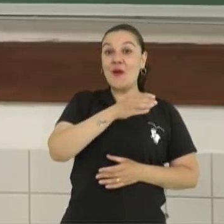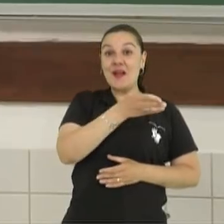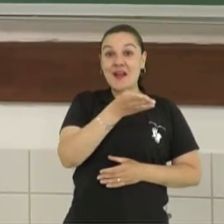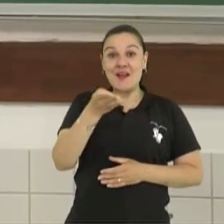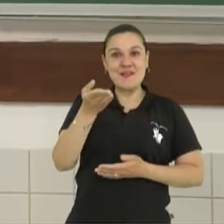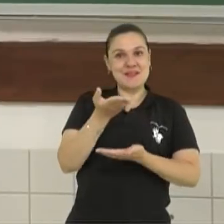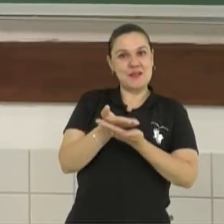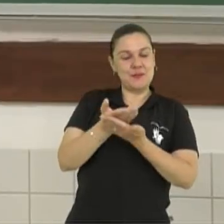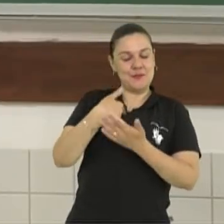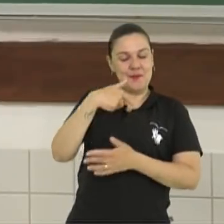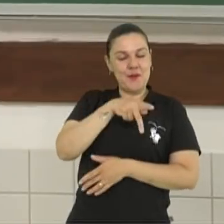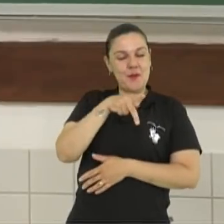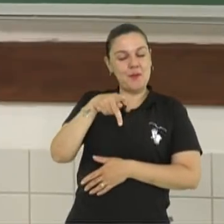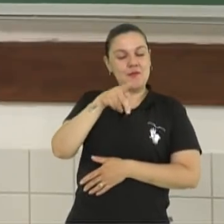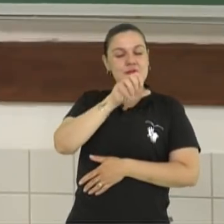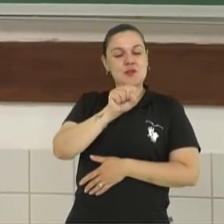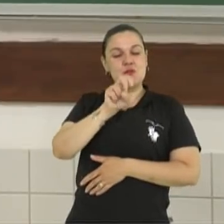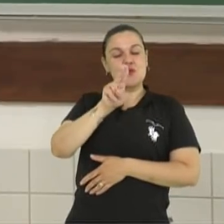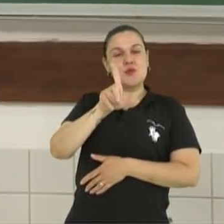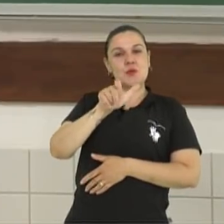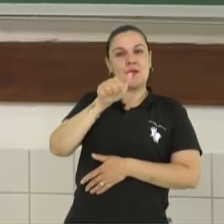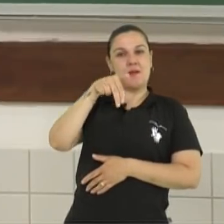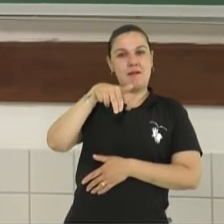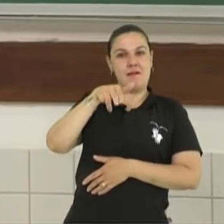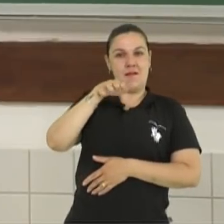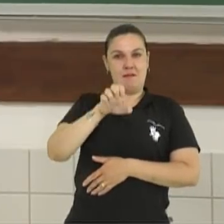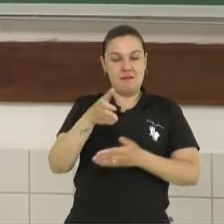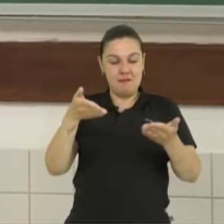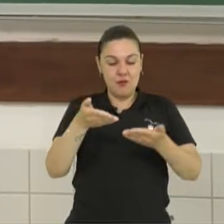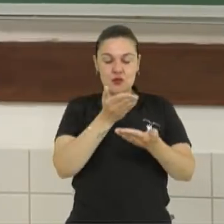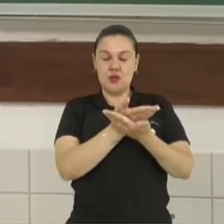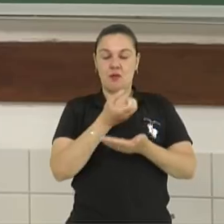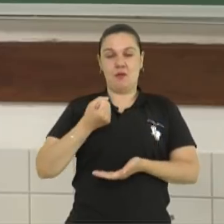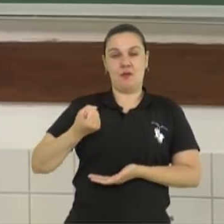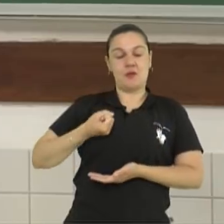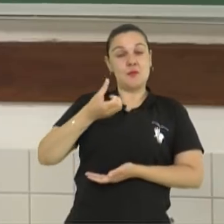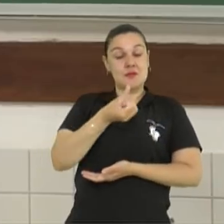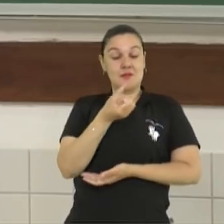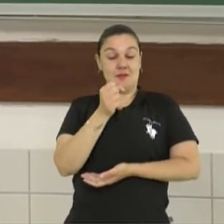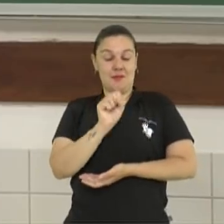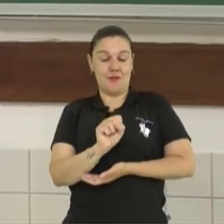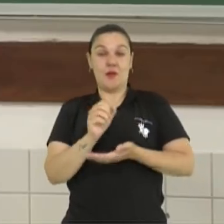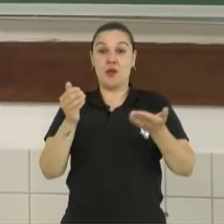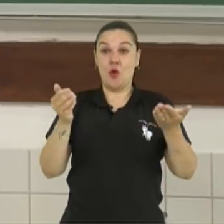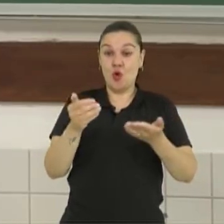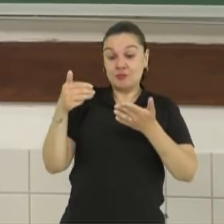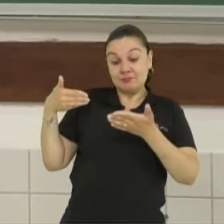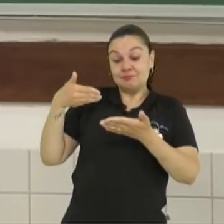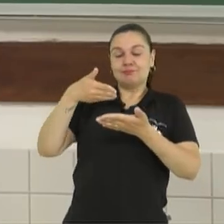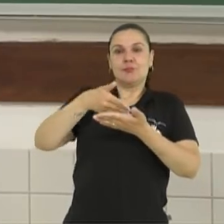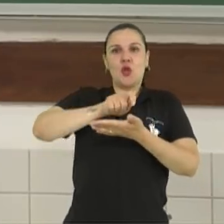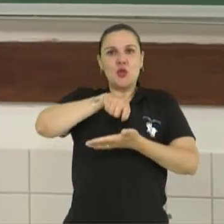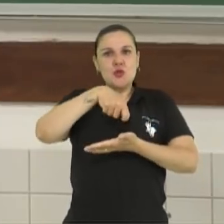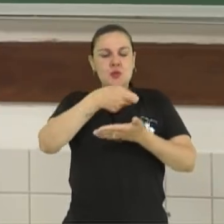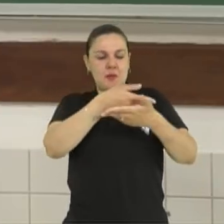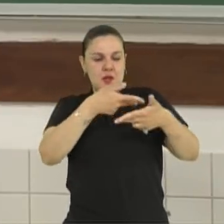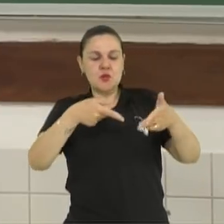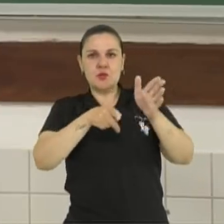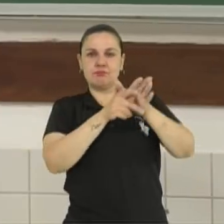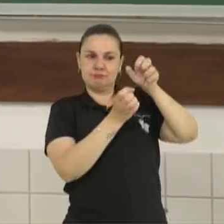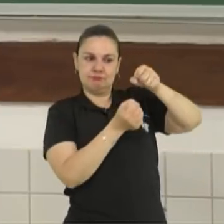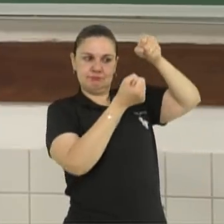Olá, estudantes! Eu sou a professora Suliane e a aula de hoje é a aula de número 68. É uma retomada sobre os elementos